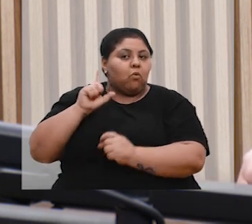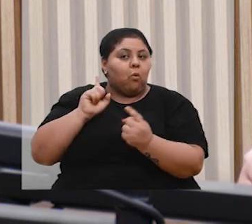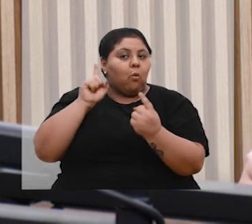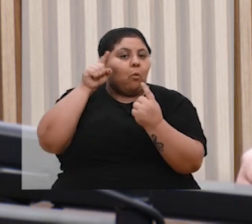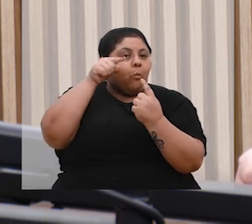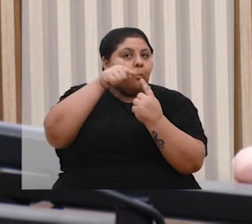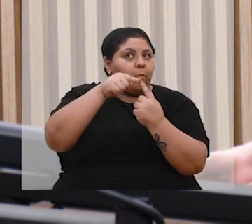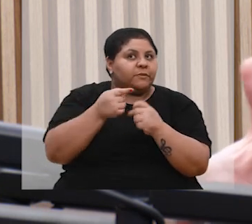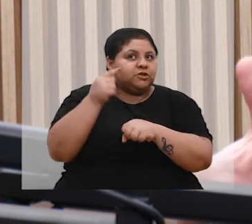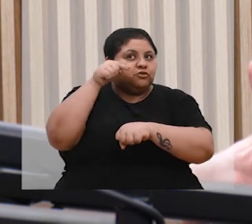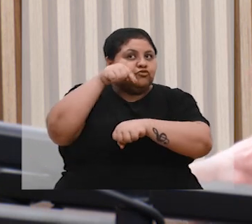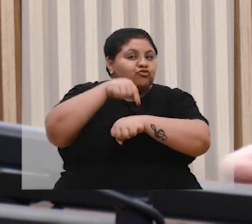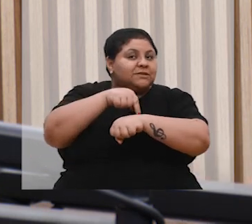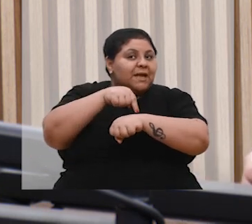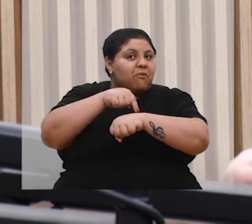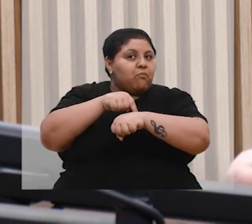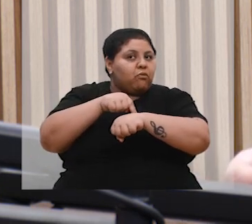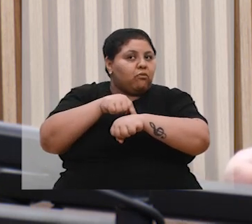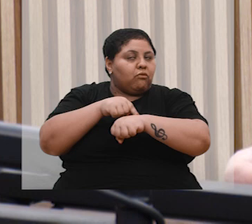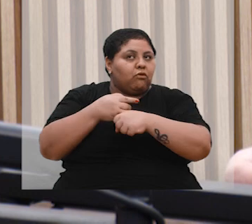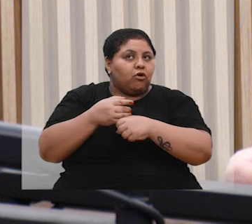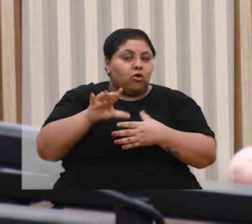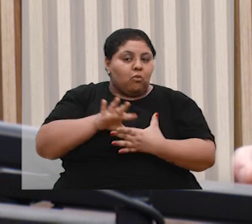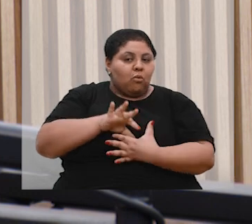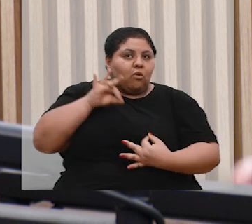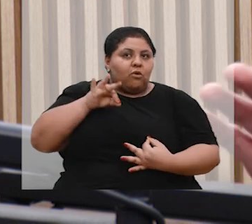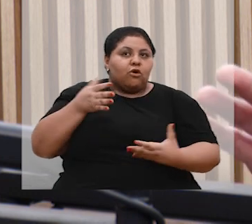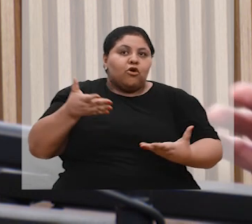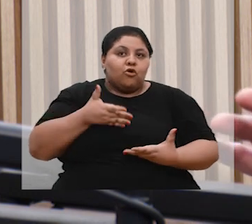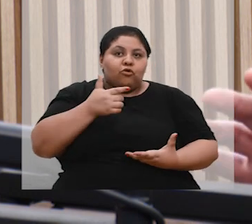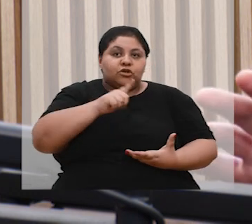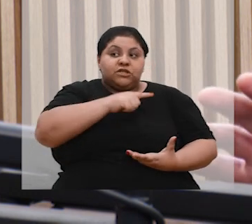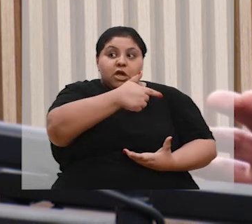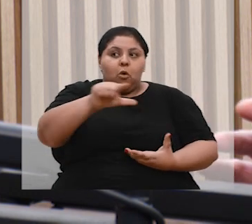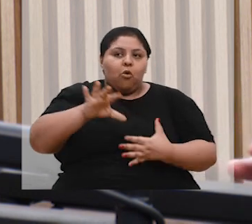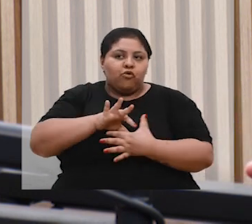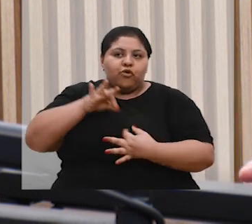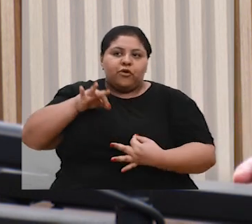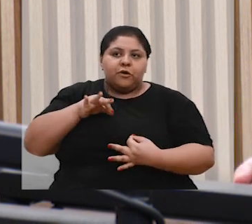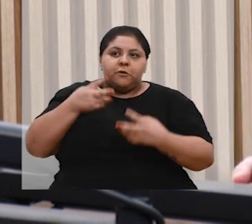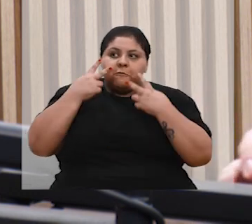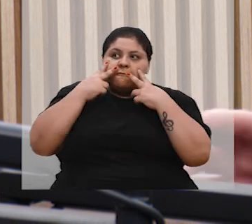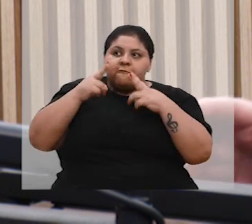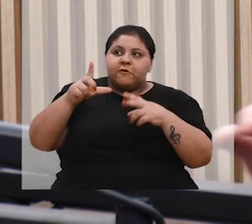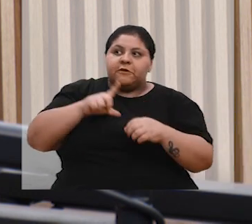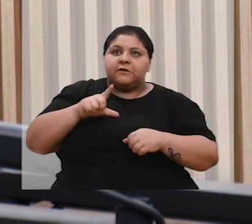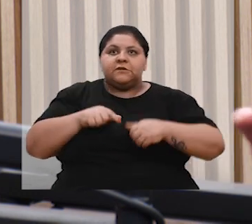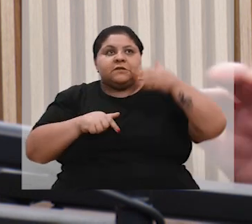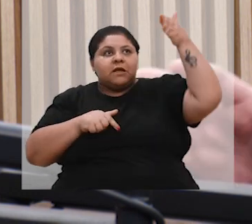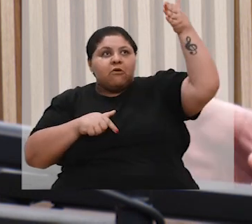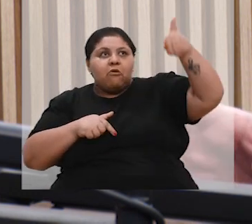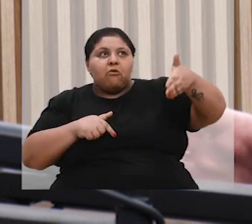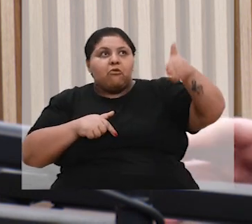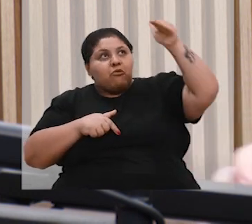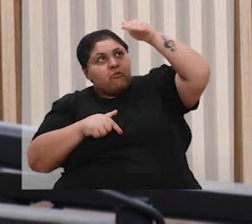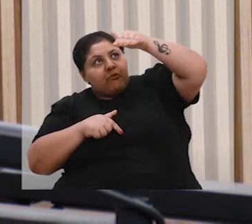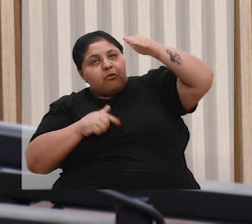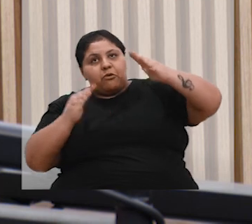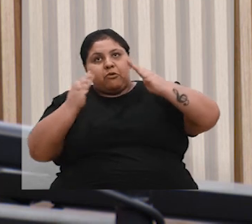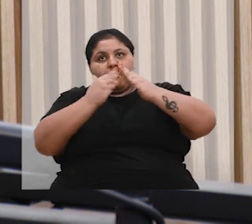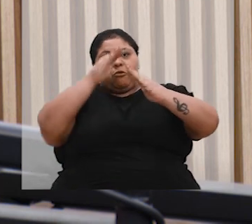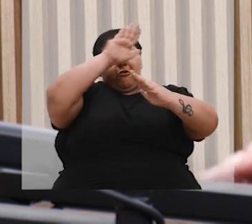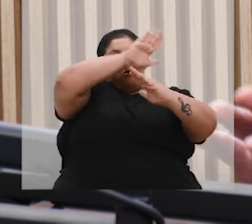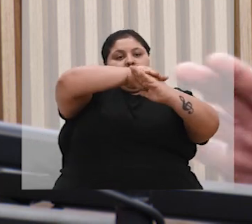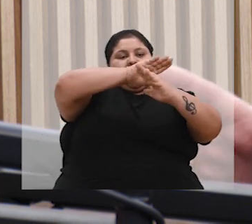espírito, né? O espírito do tempo dela. E hoje já tem um outro espírito. Se tu for olhar para ela, já tem painéis